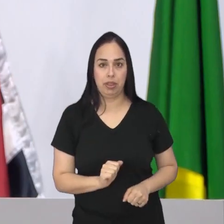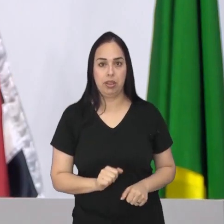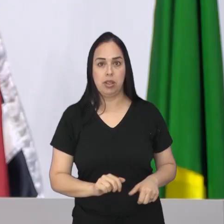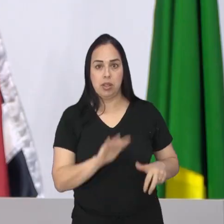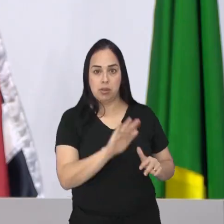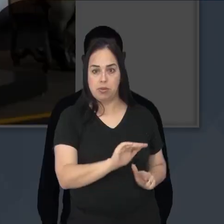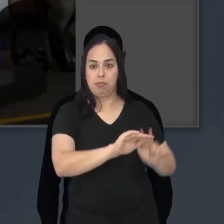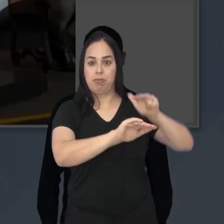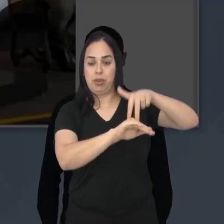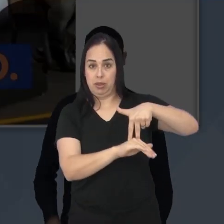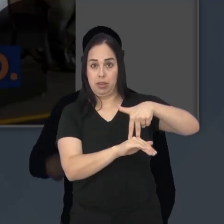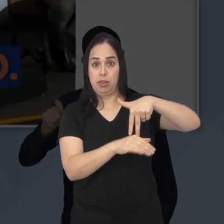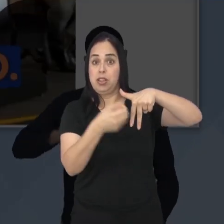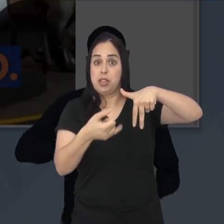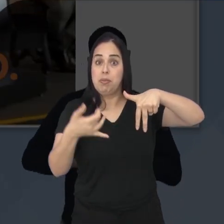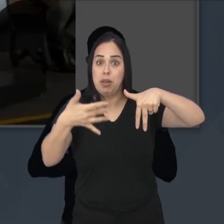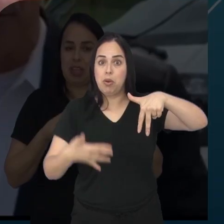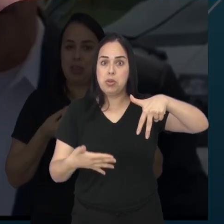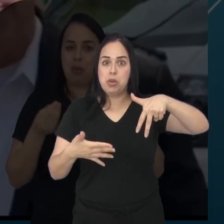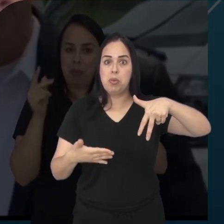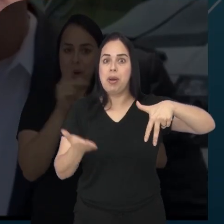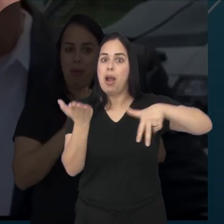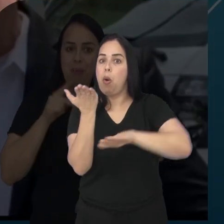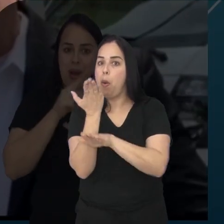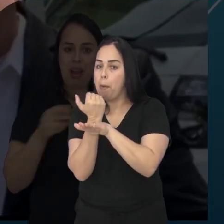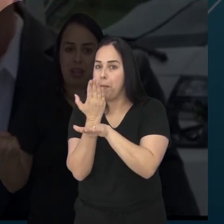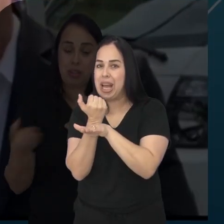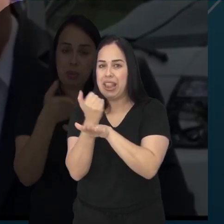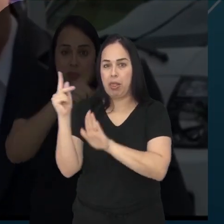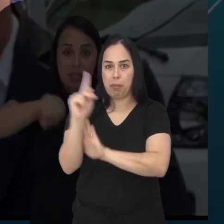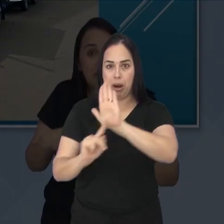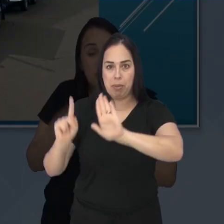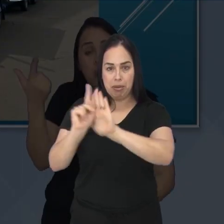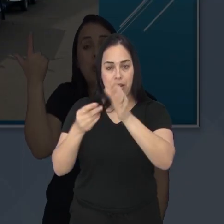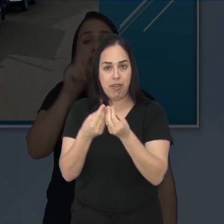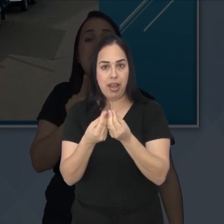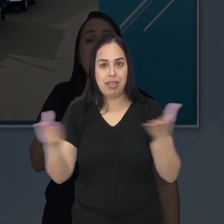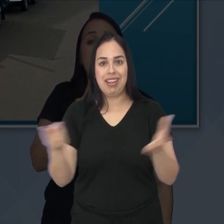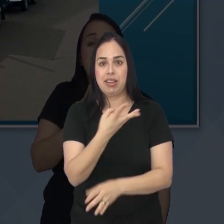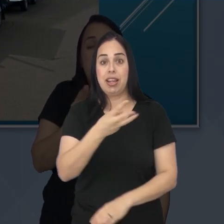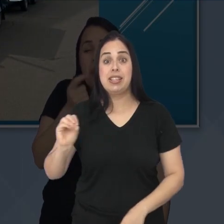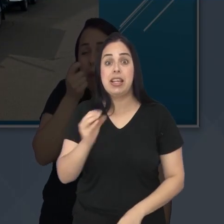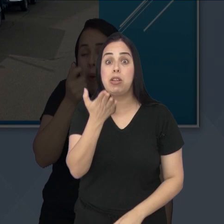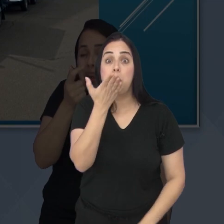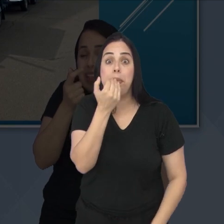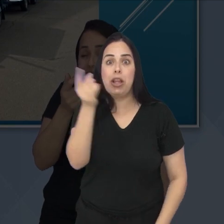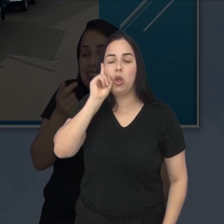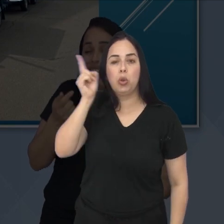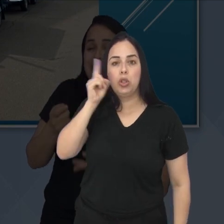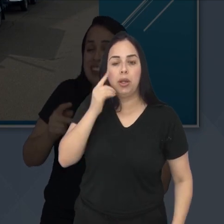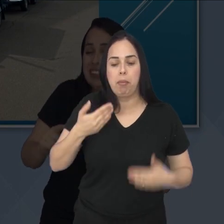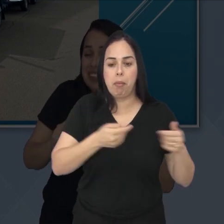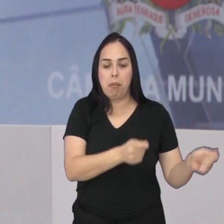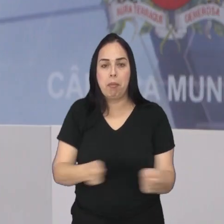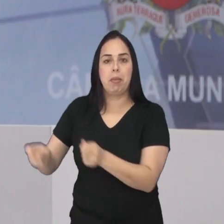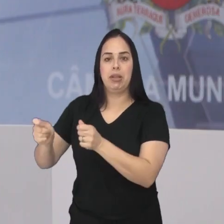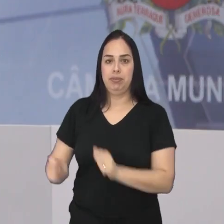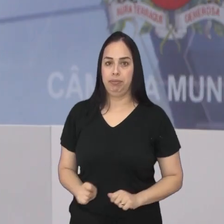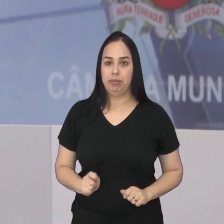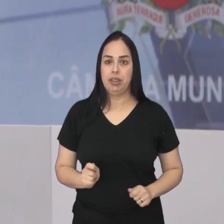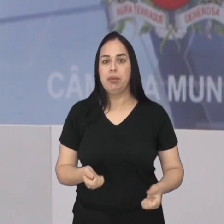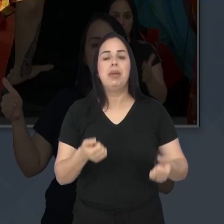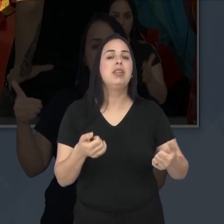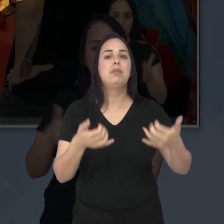parlamentares também falaram sobre a entrega de uma unidade móvel do Bom Prato, em São José, que deve oferecer 300 refeições diárias.